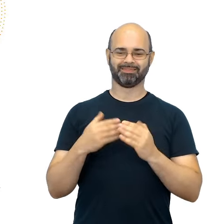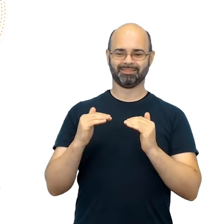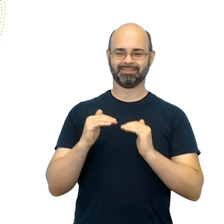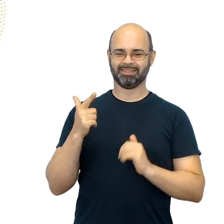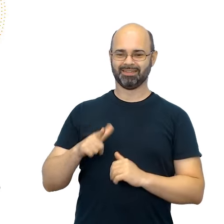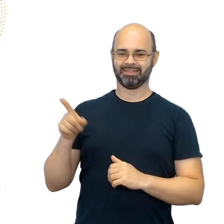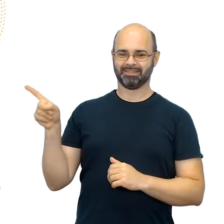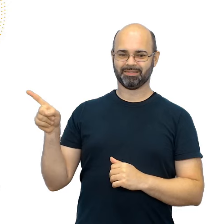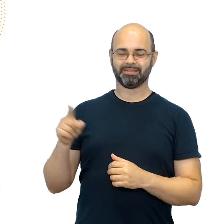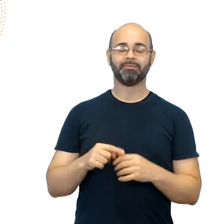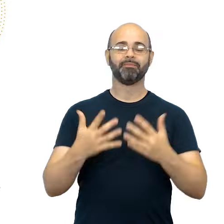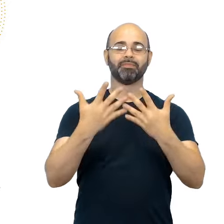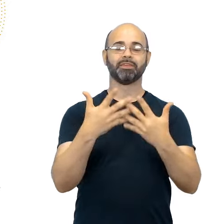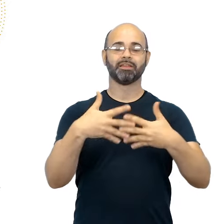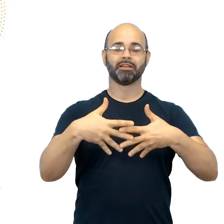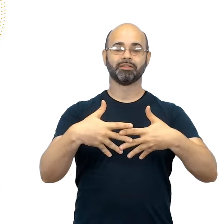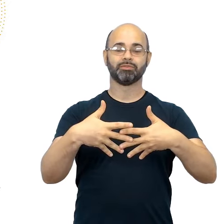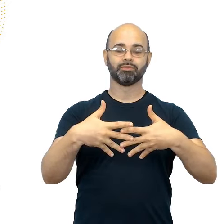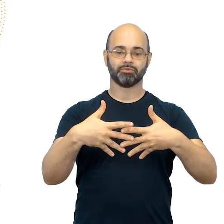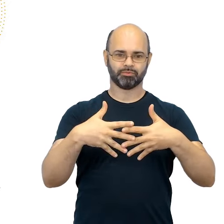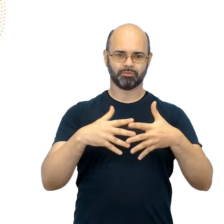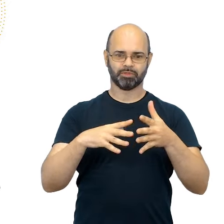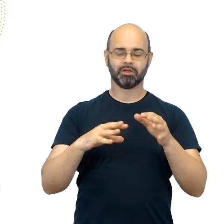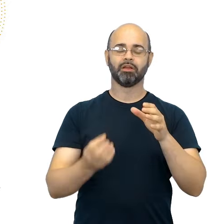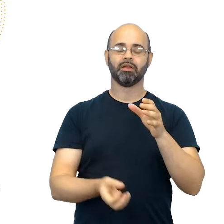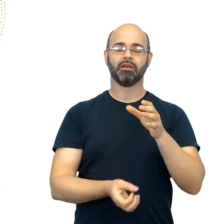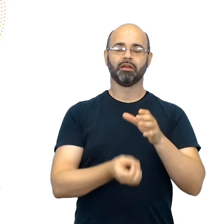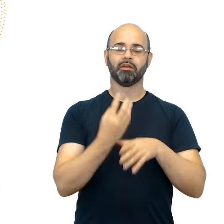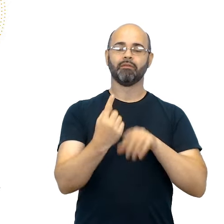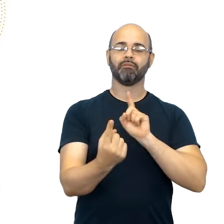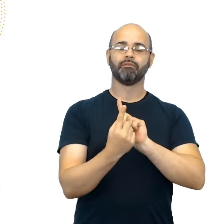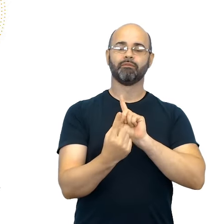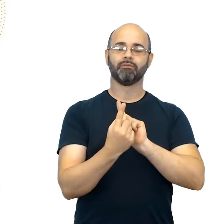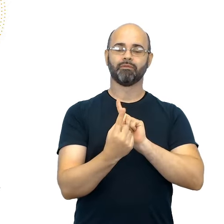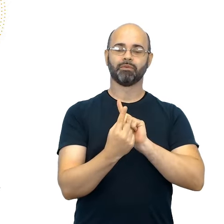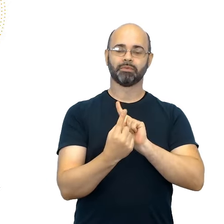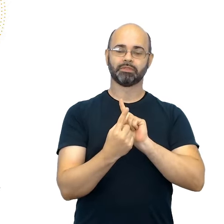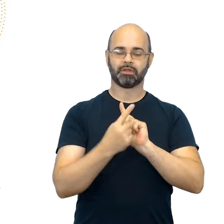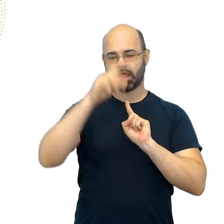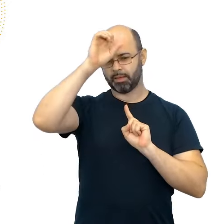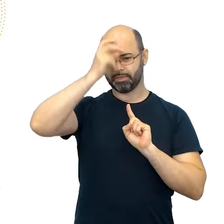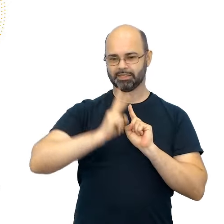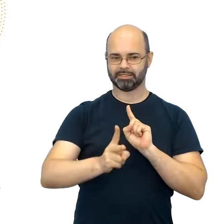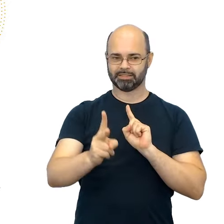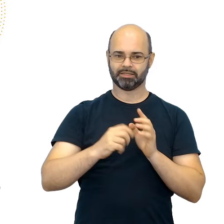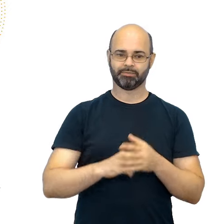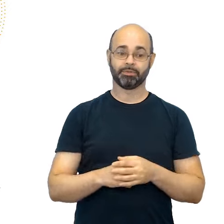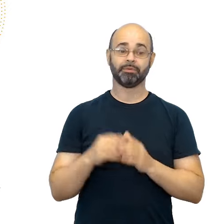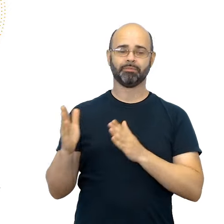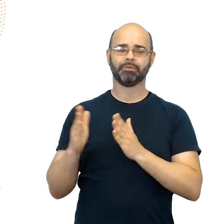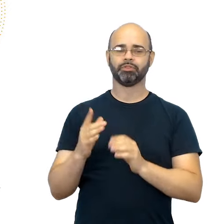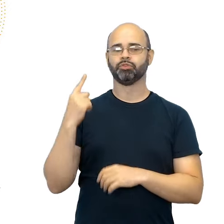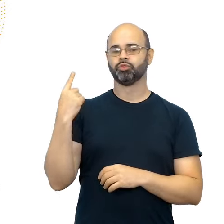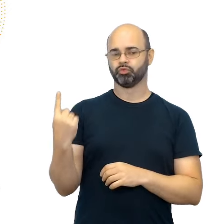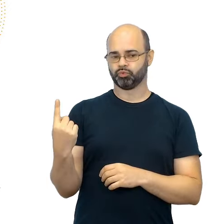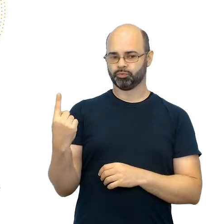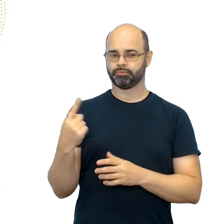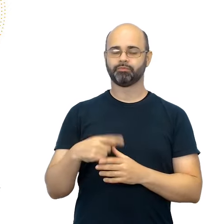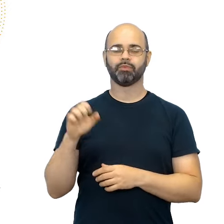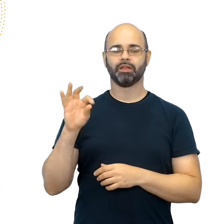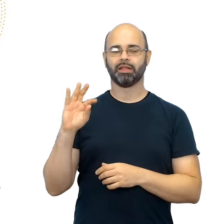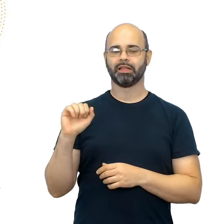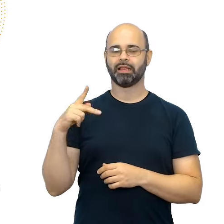a estruturação das formações do Aprender Sempre. Então, a parte 1, a transmissão de etapa, da